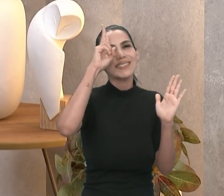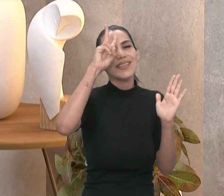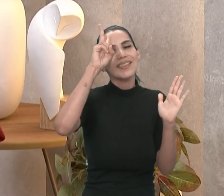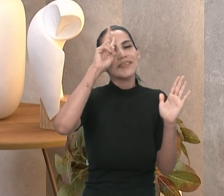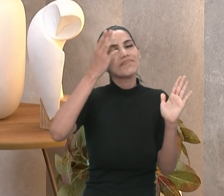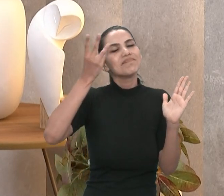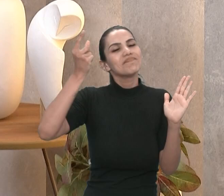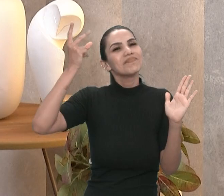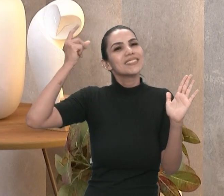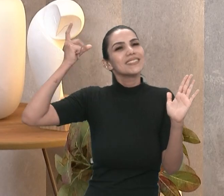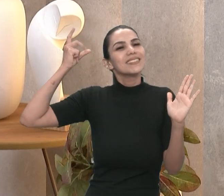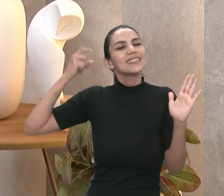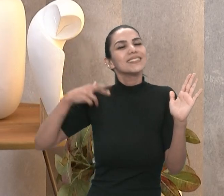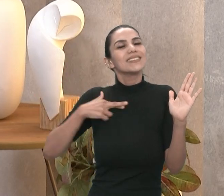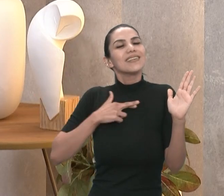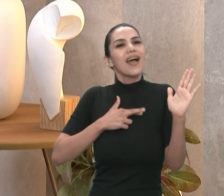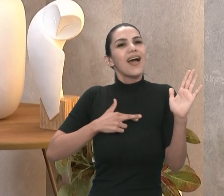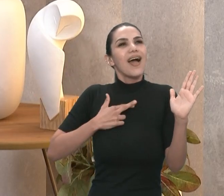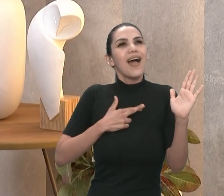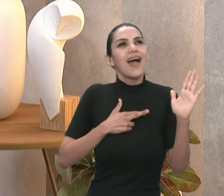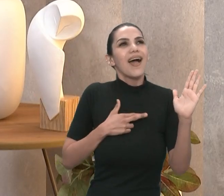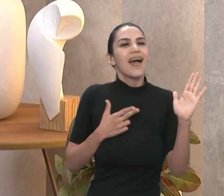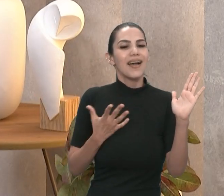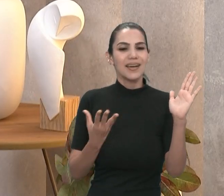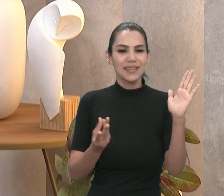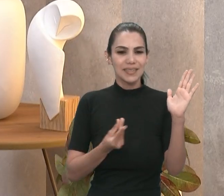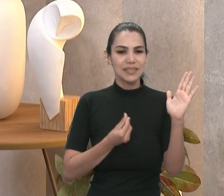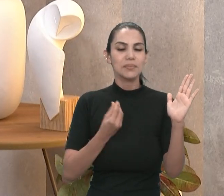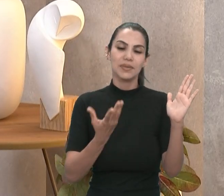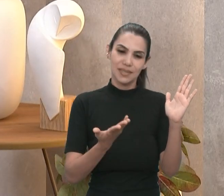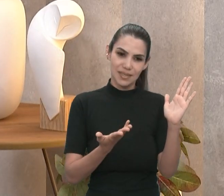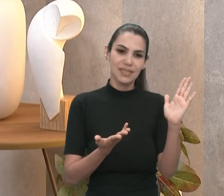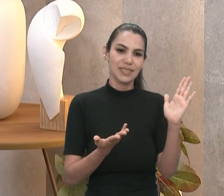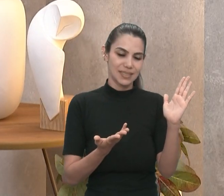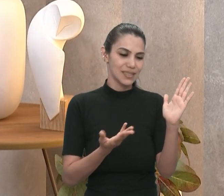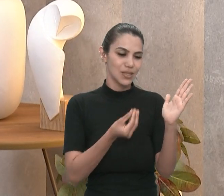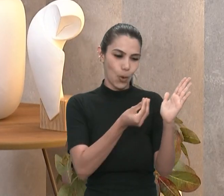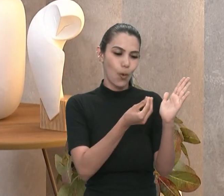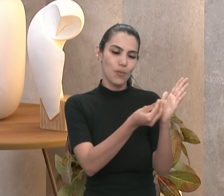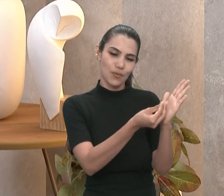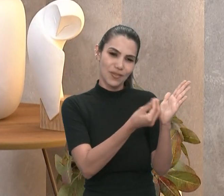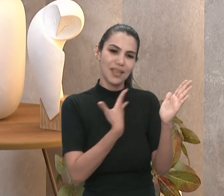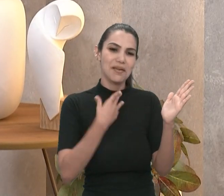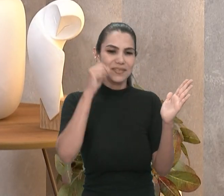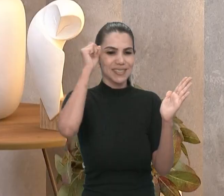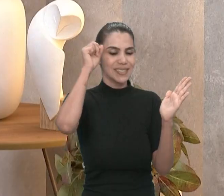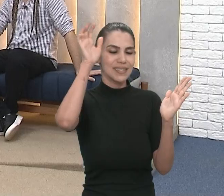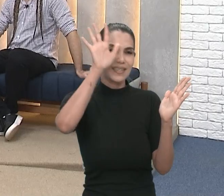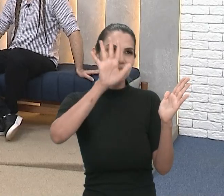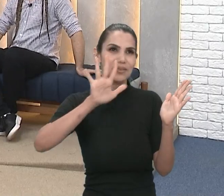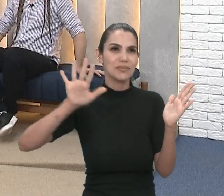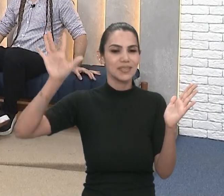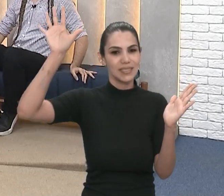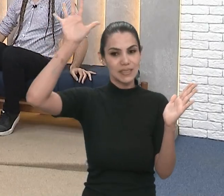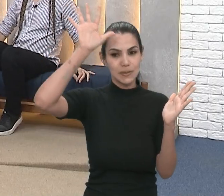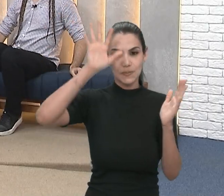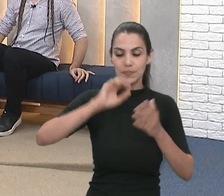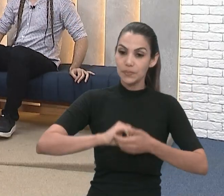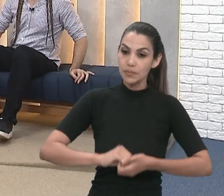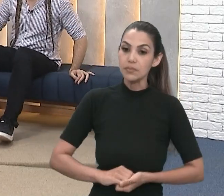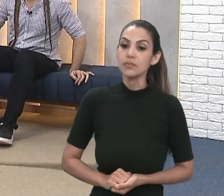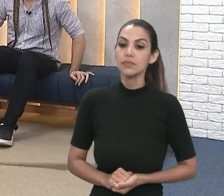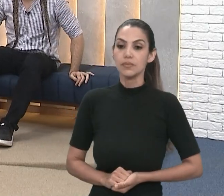remetem a esse tempo de construção desse mundo por meio da imaginação também. Estou perguntando isso até para a